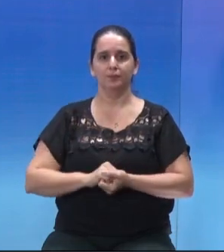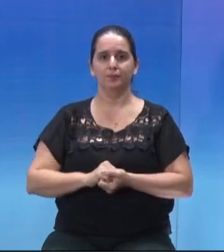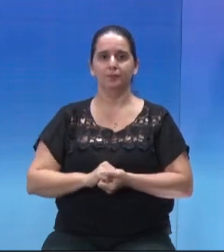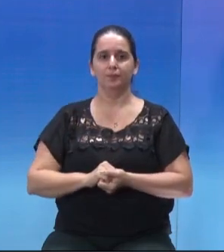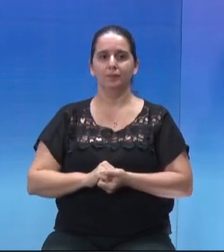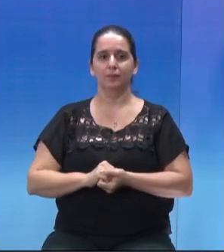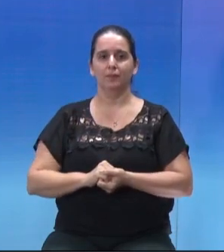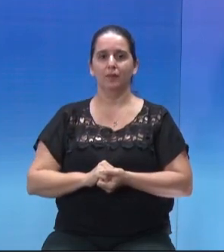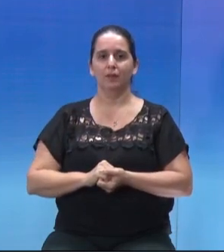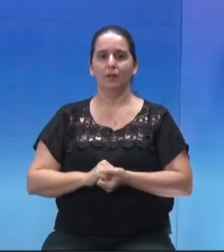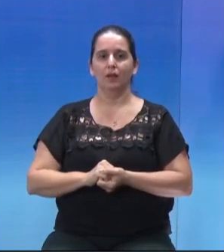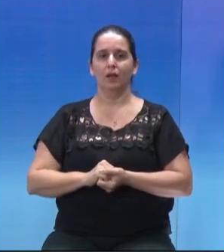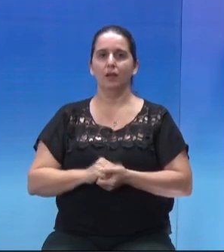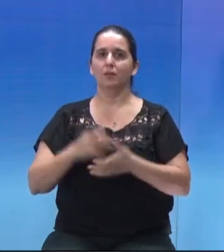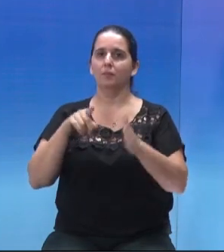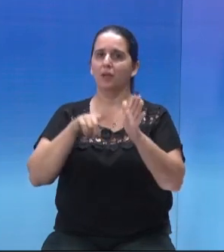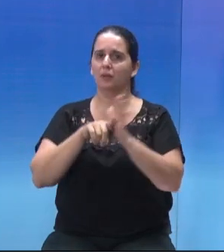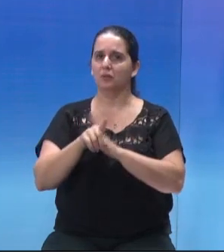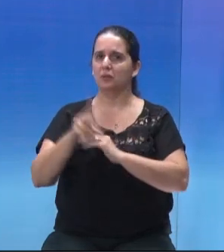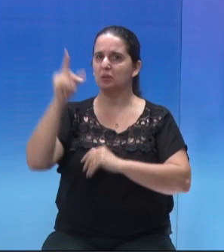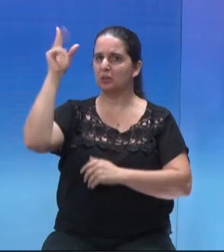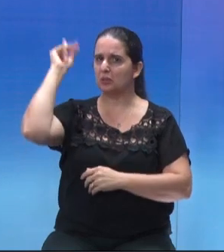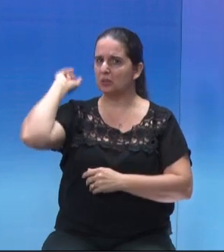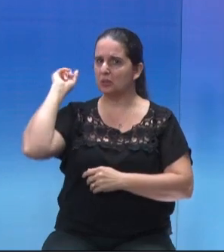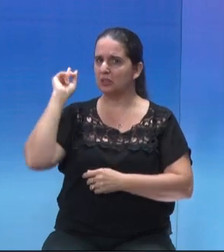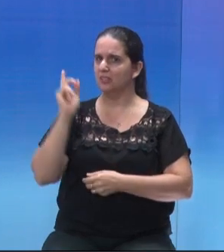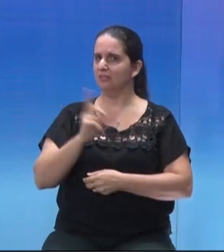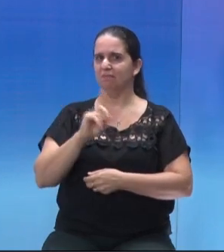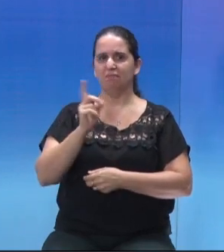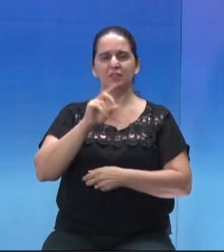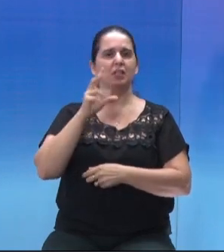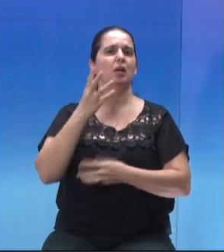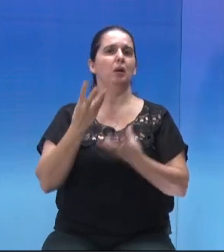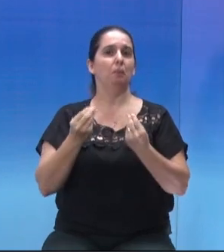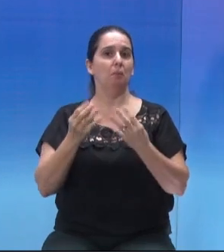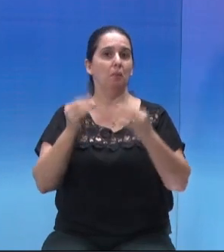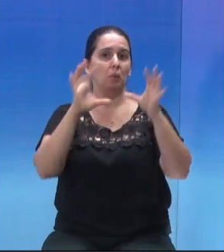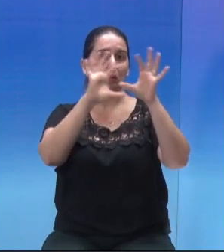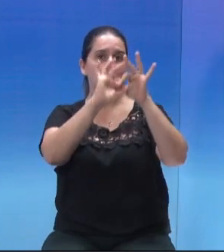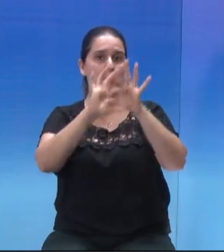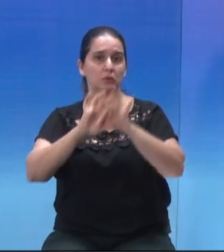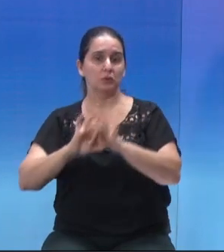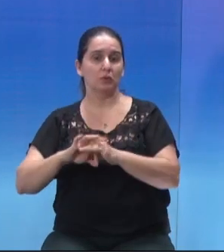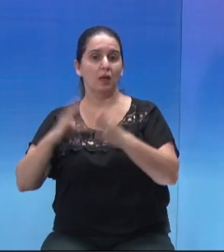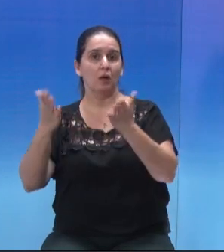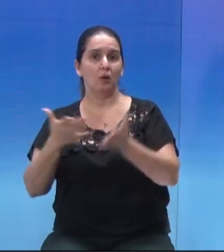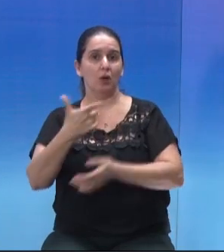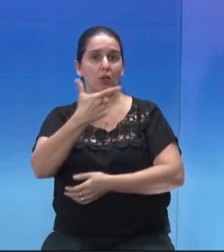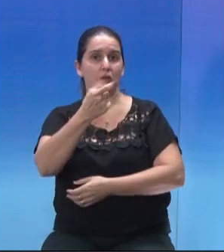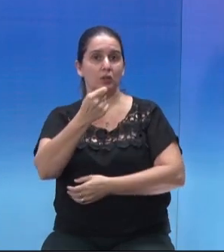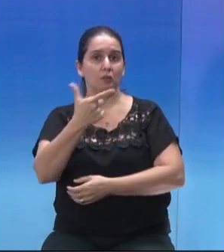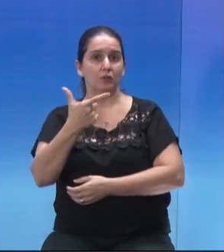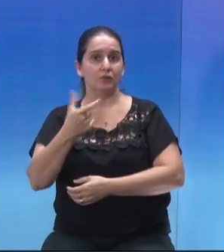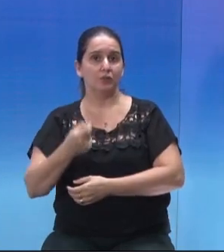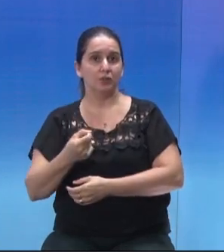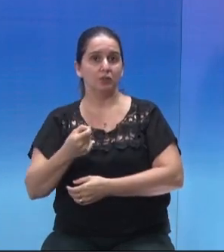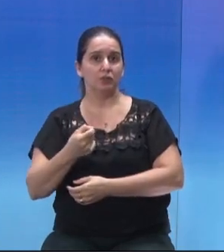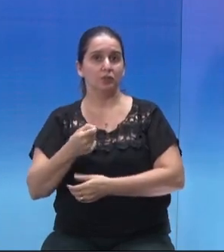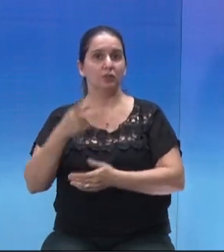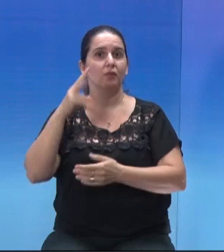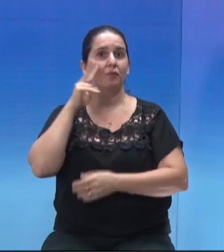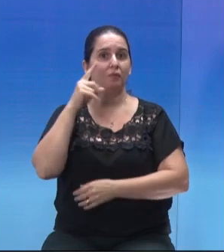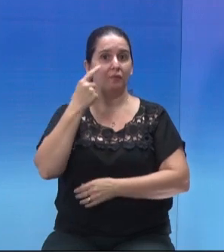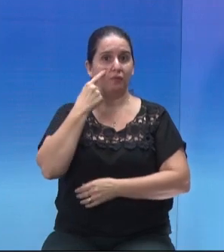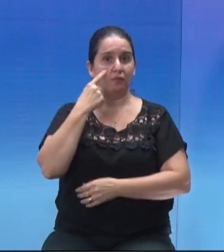é desatualizada? Não, muito pelo contrário, ainda mais agora em 2020. É uma questão tão atual. Olha o que aconteceu semanas atrás